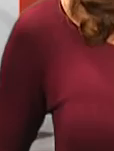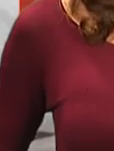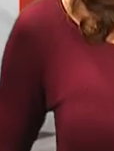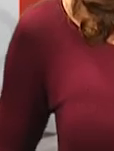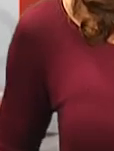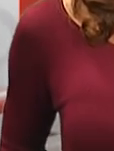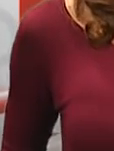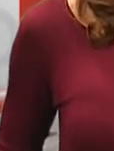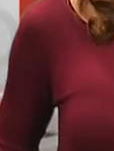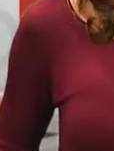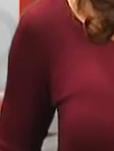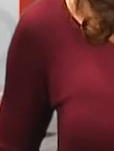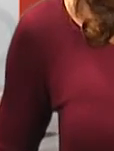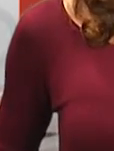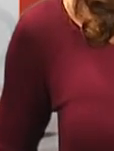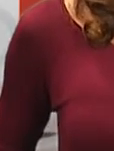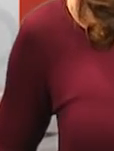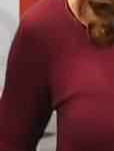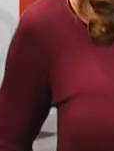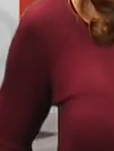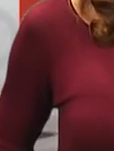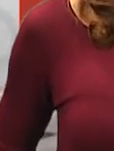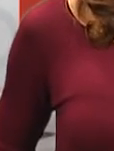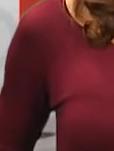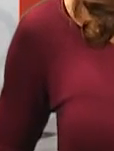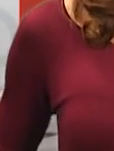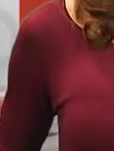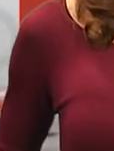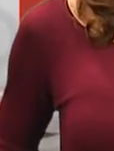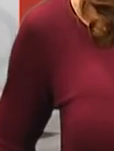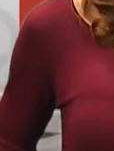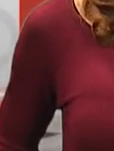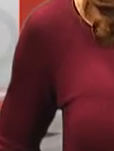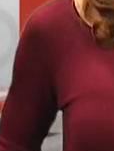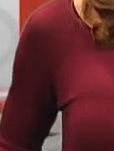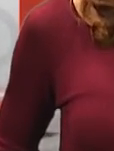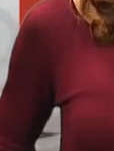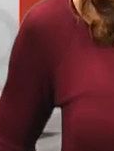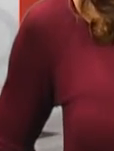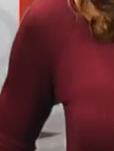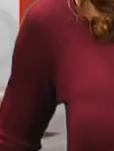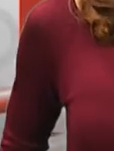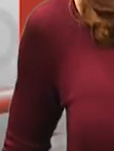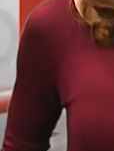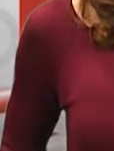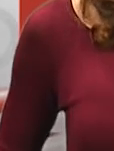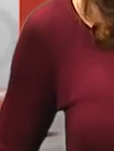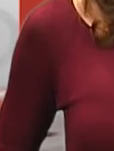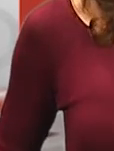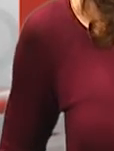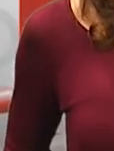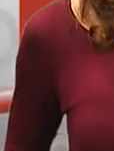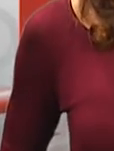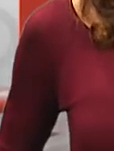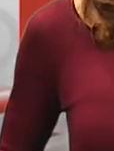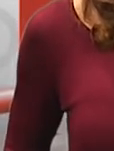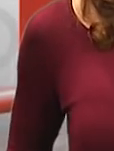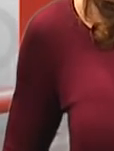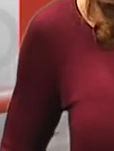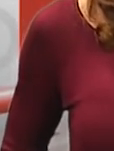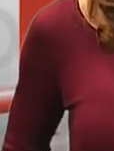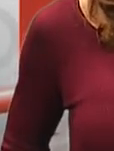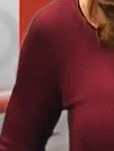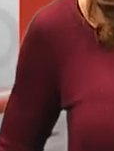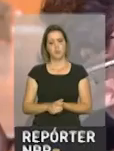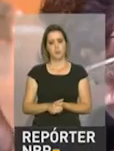Ock ressaltou ainda que, com os saques, a previsão de aporte na economia vai ultrapassar os 35 bilhões